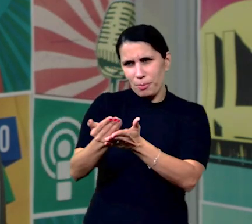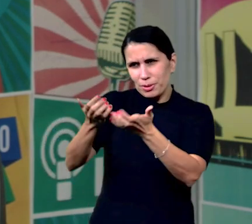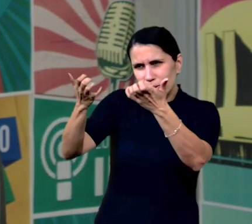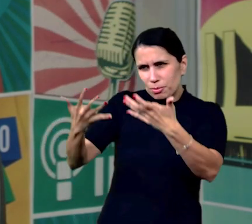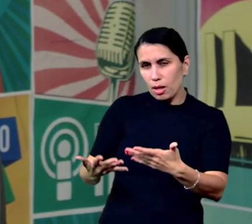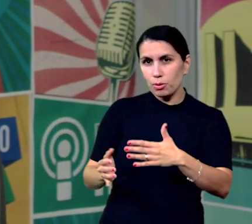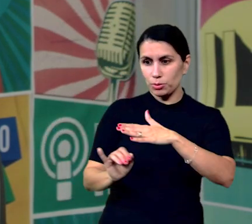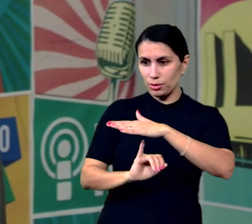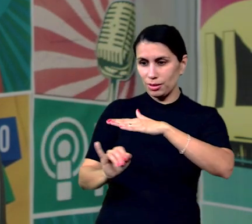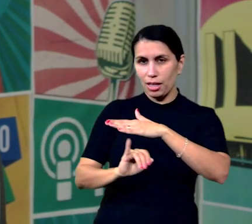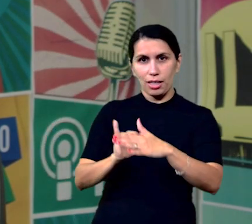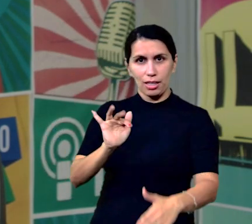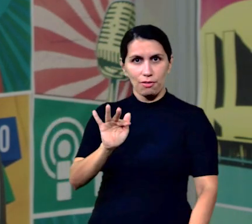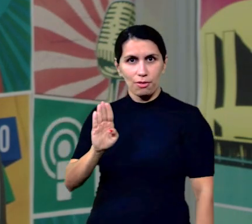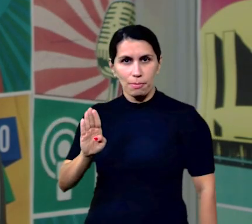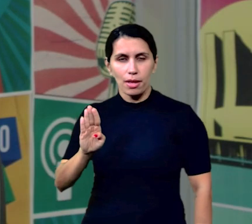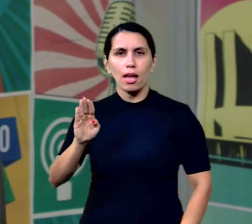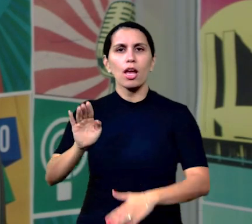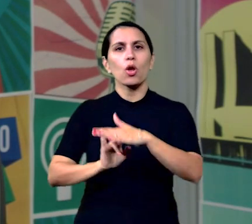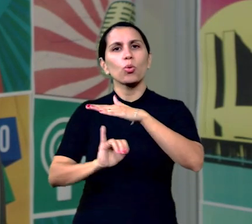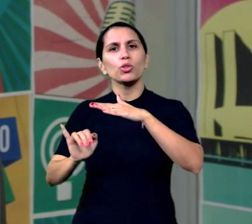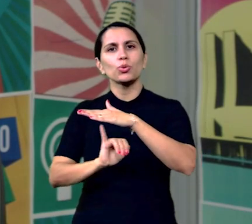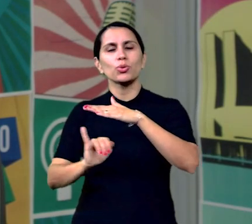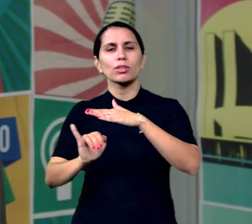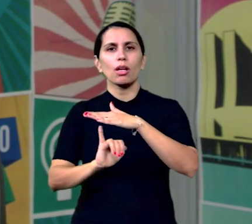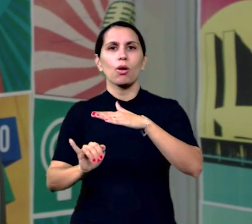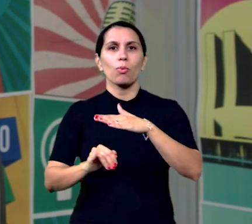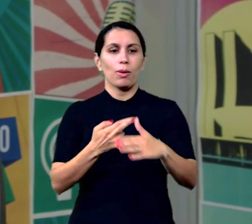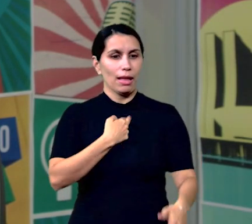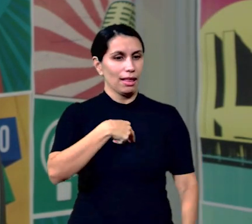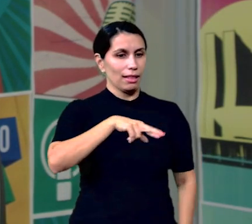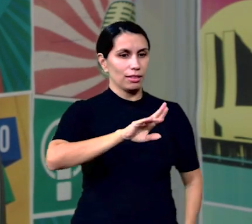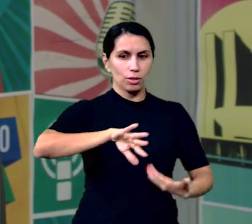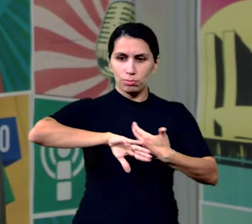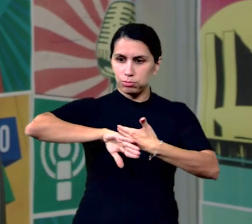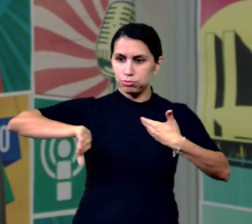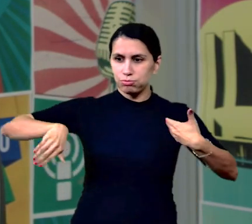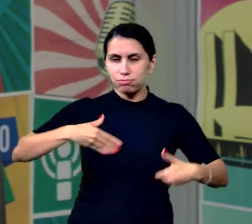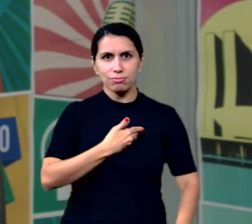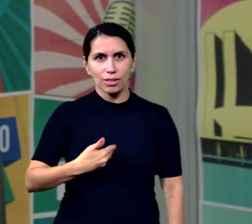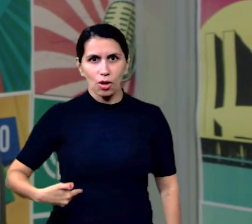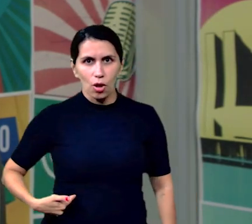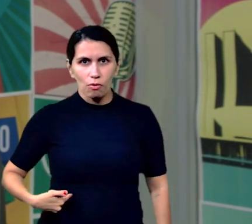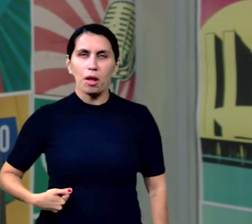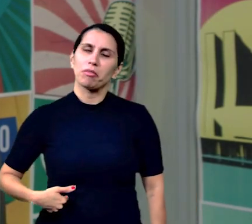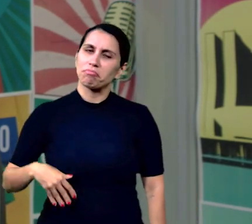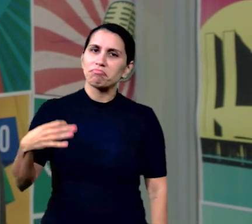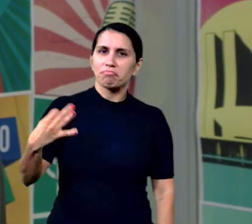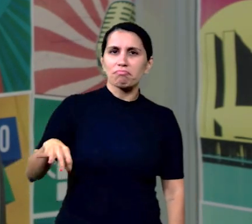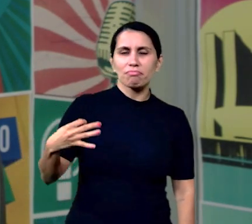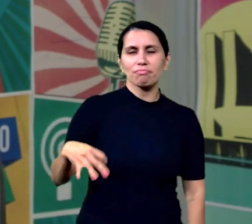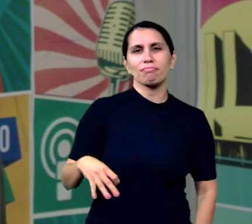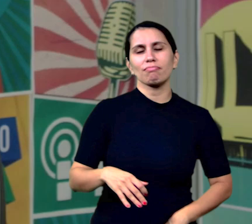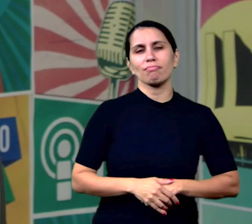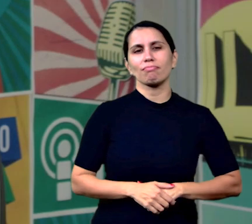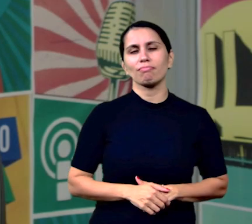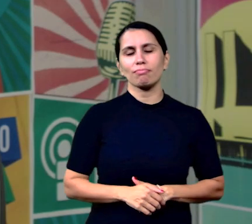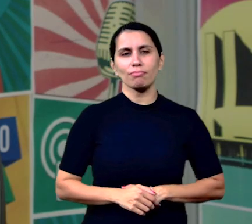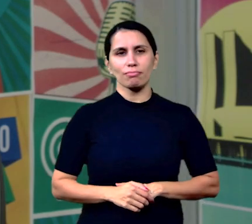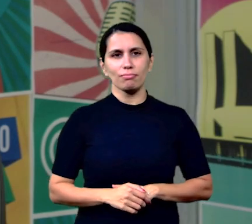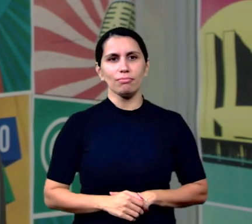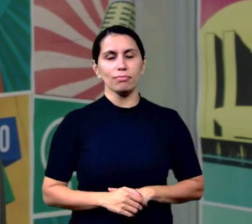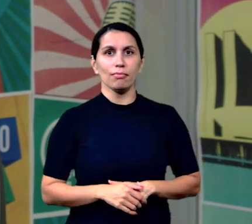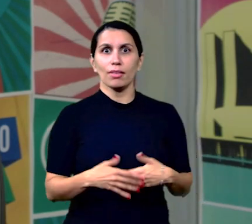o IFB é uma instituição laica, e isso quer dizer, né, que, não cabe que esse tipo